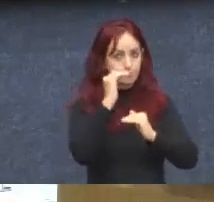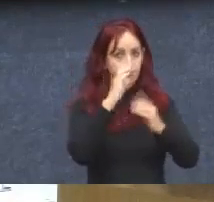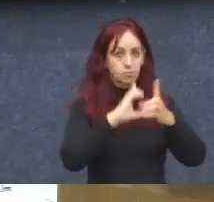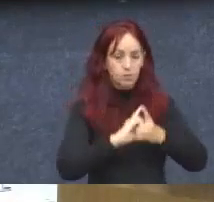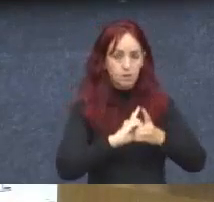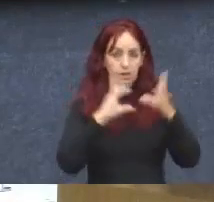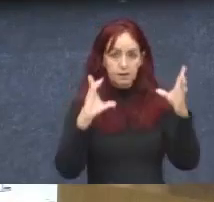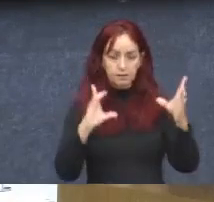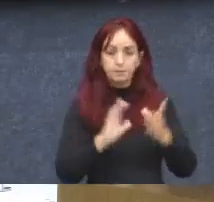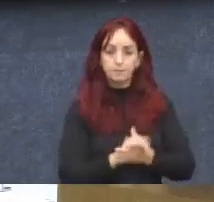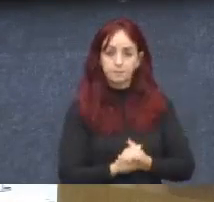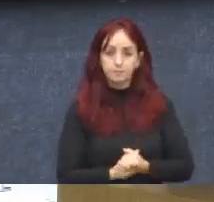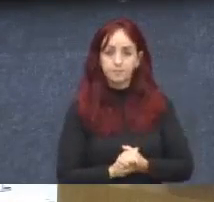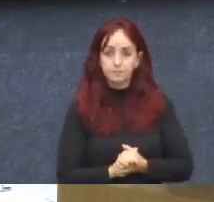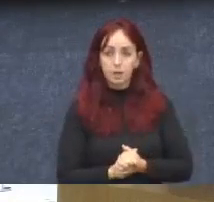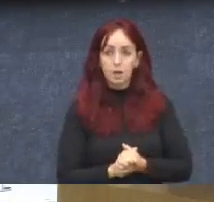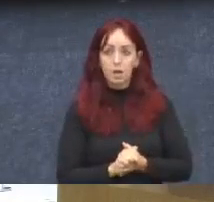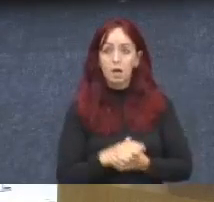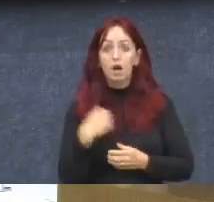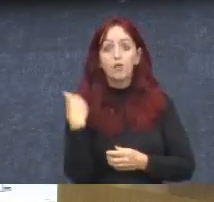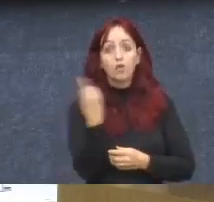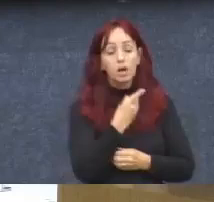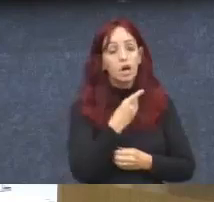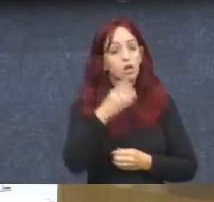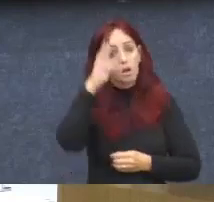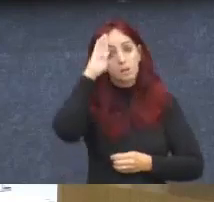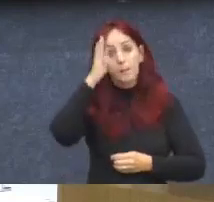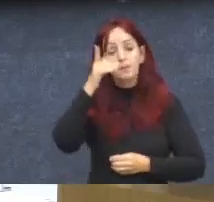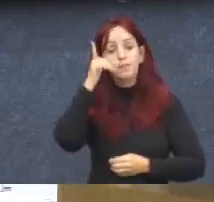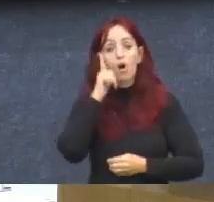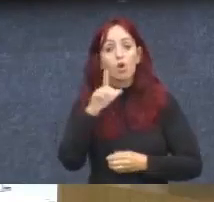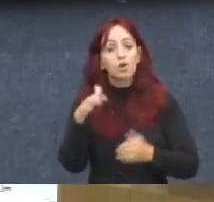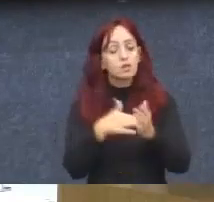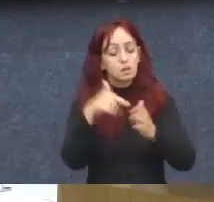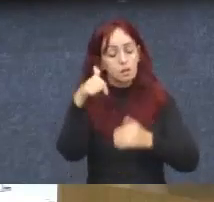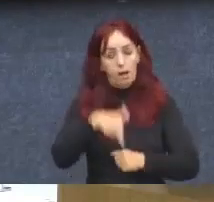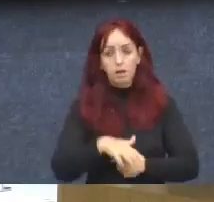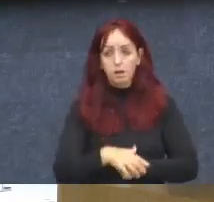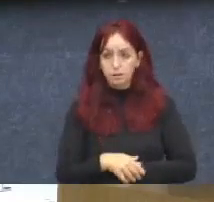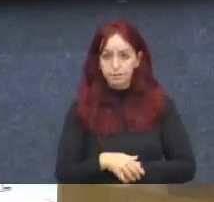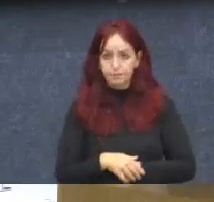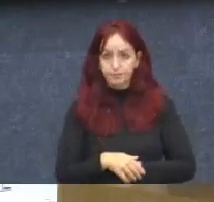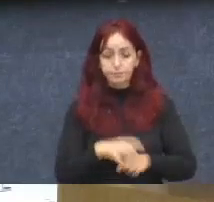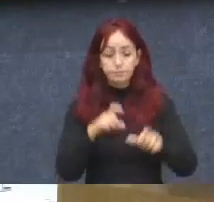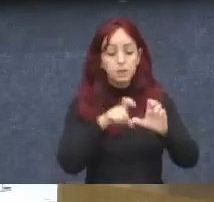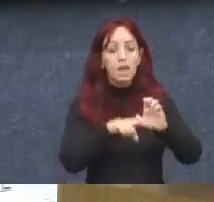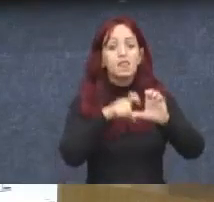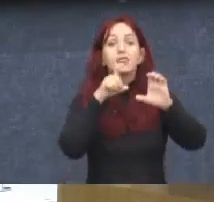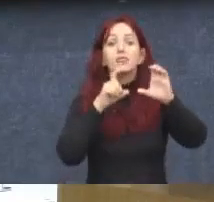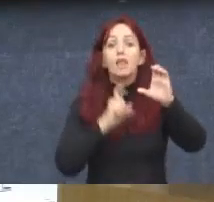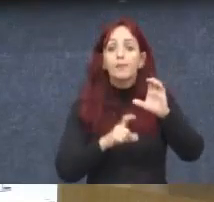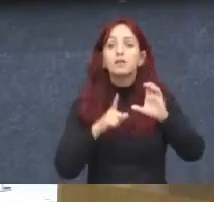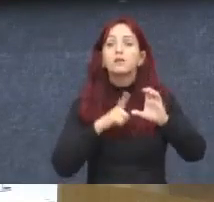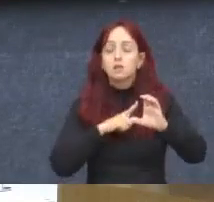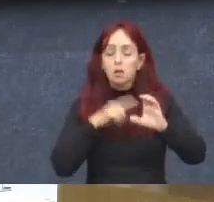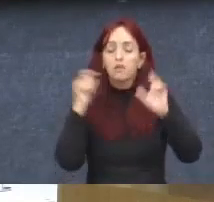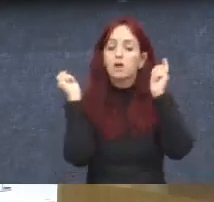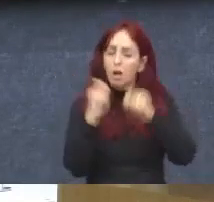democracia. Essa foi a nossa principal conquista até aqui. Com independência, foi possível